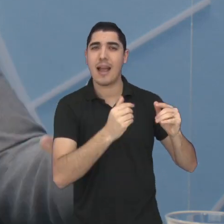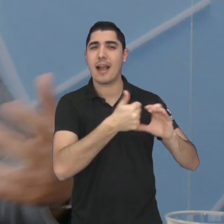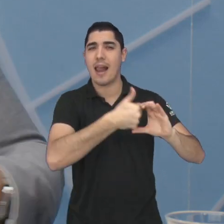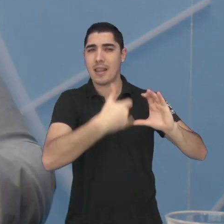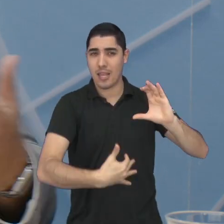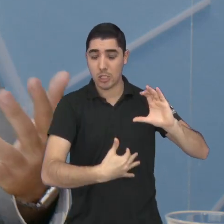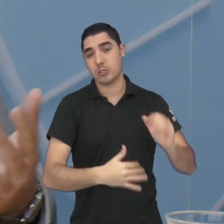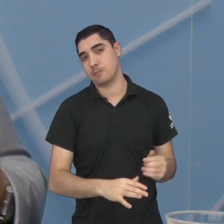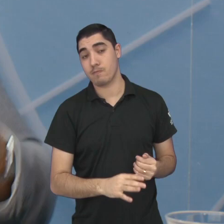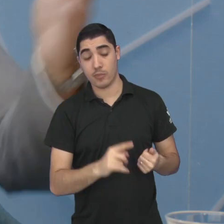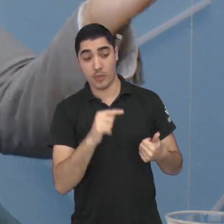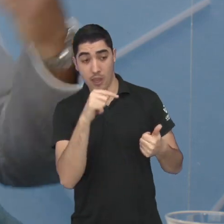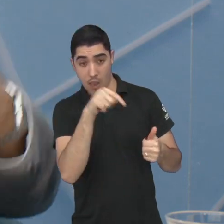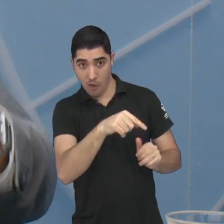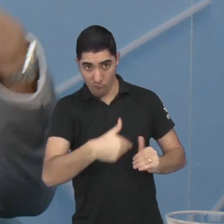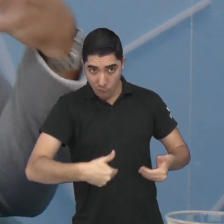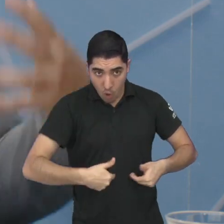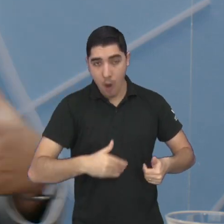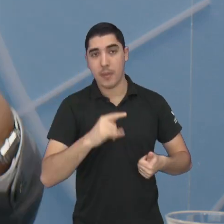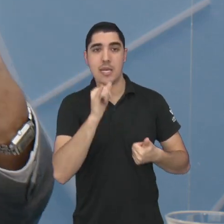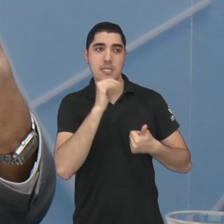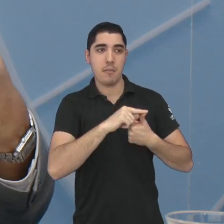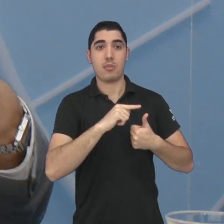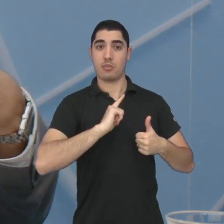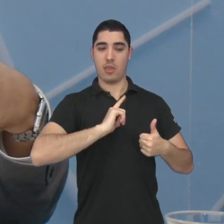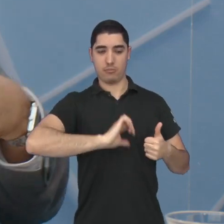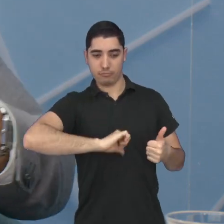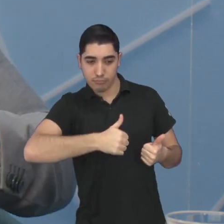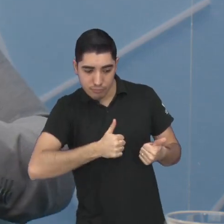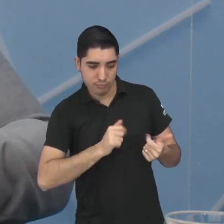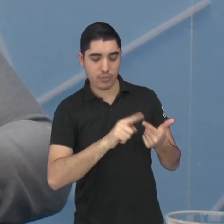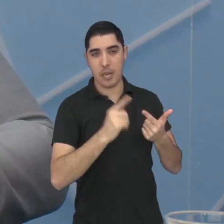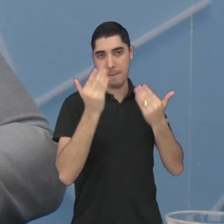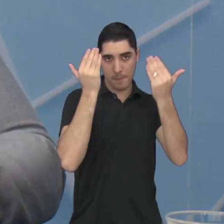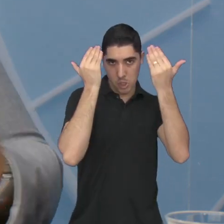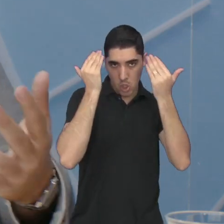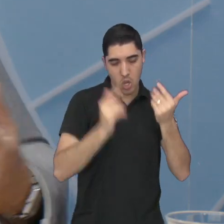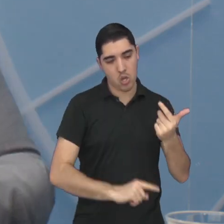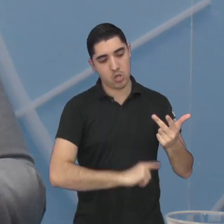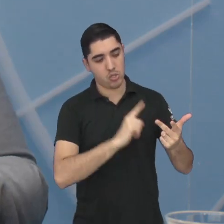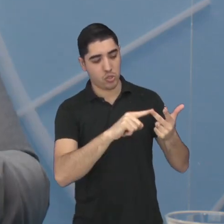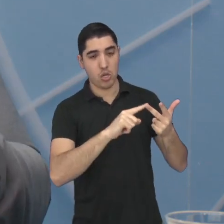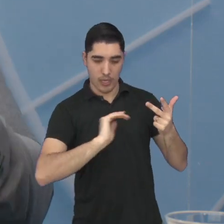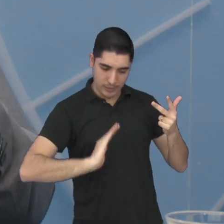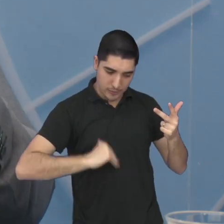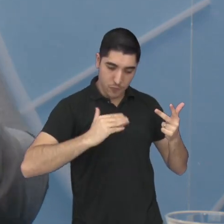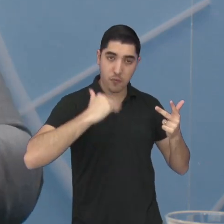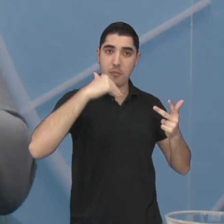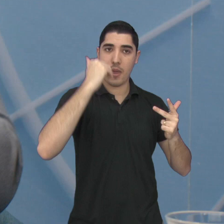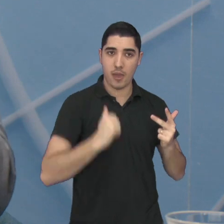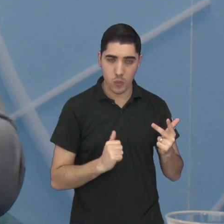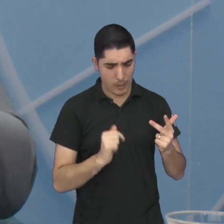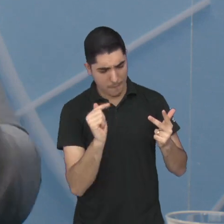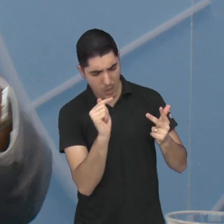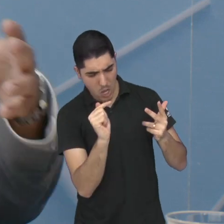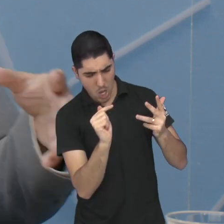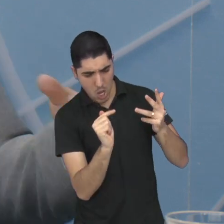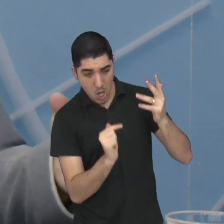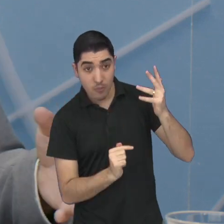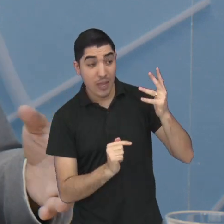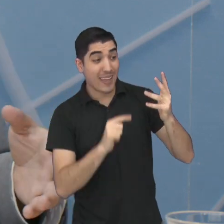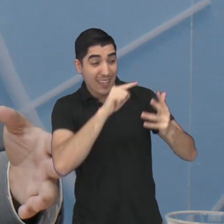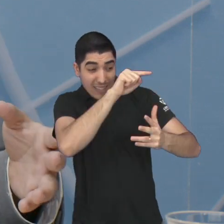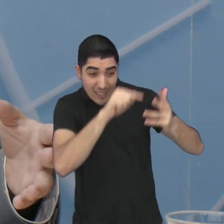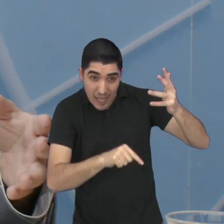todas as esferas, todas as dimensões da autoestima, da percepção psicológica, a questão do desenvolvimento, enfim, porque as soluções elas também têm que